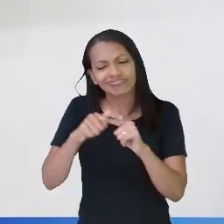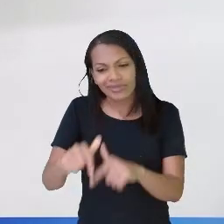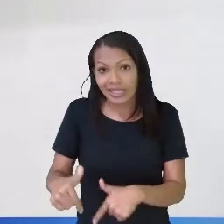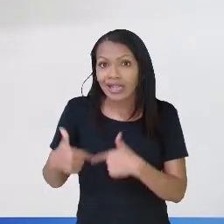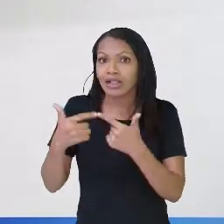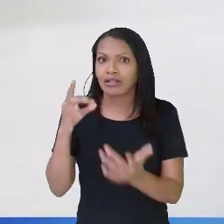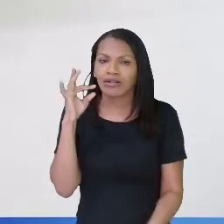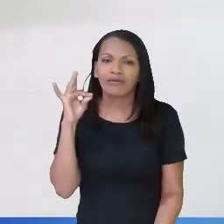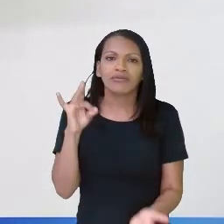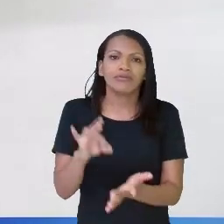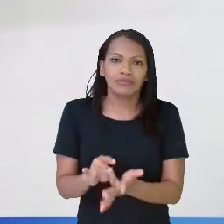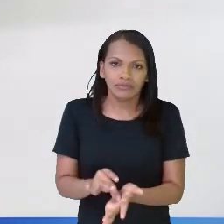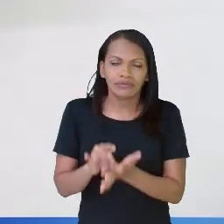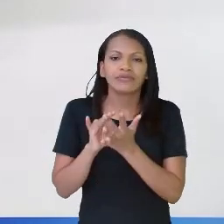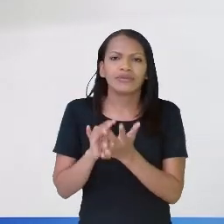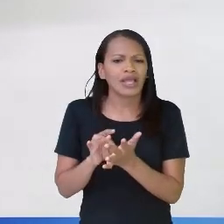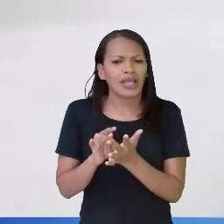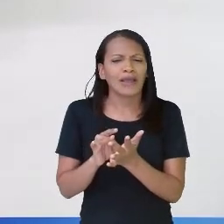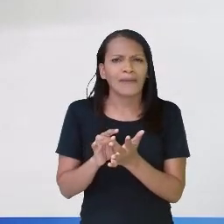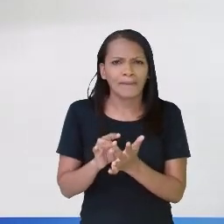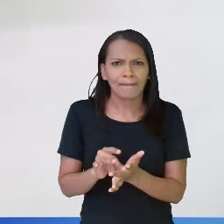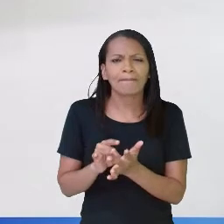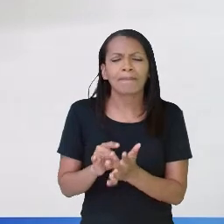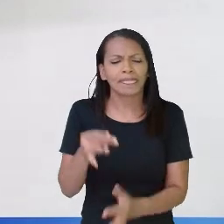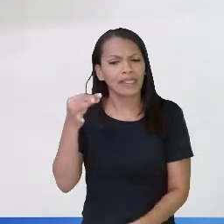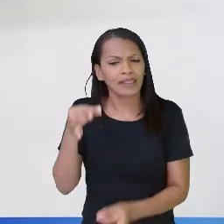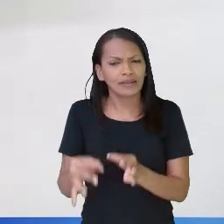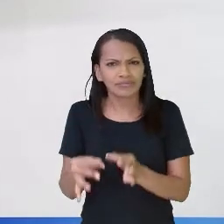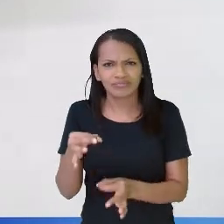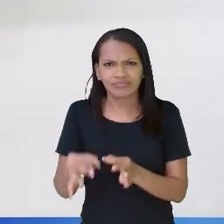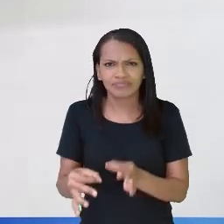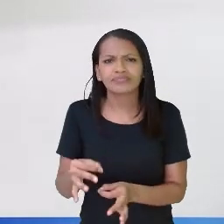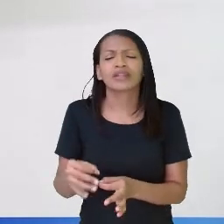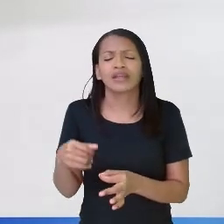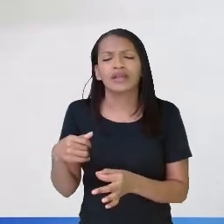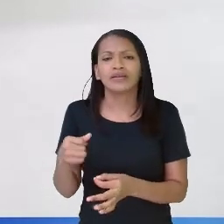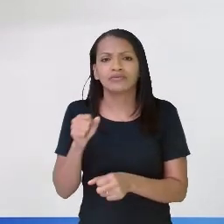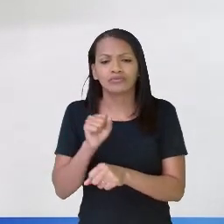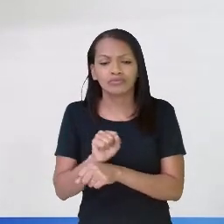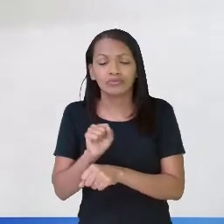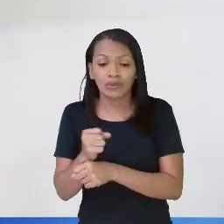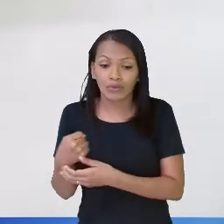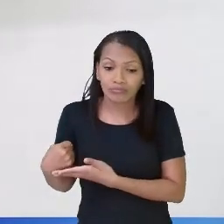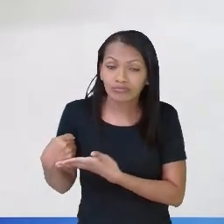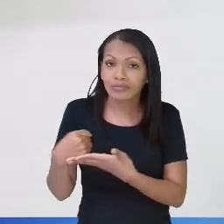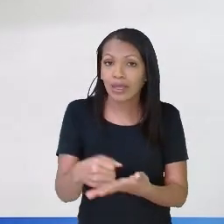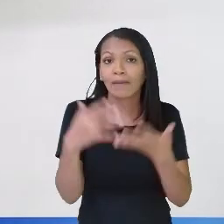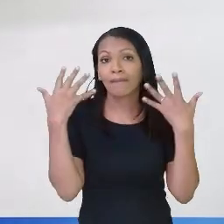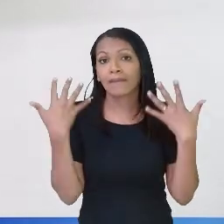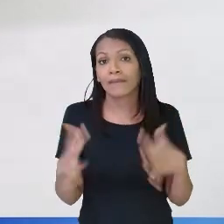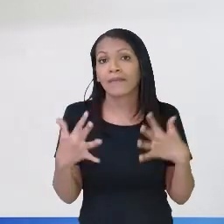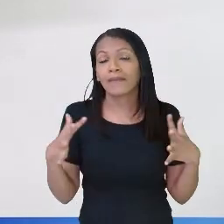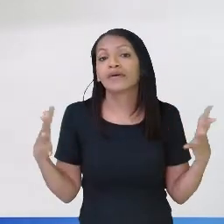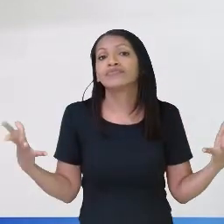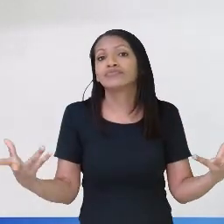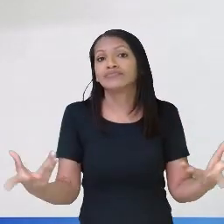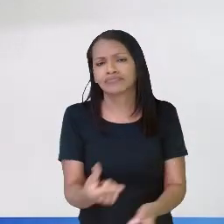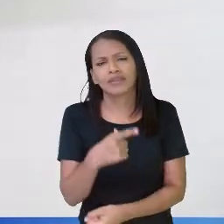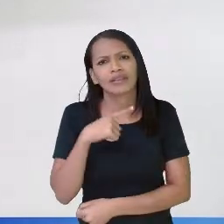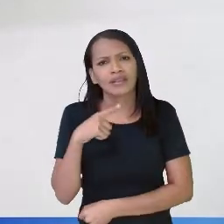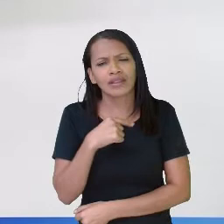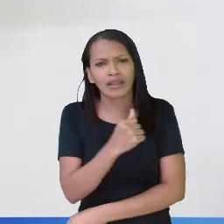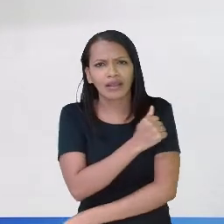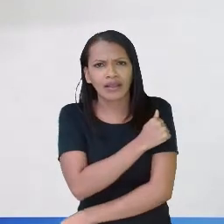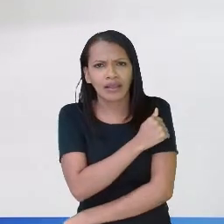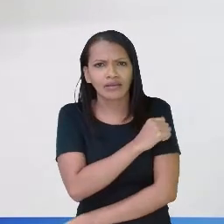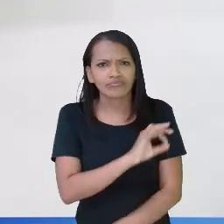é... Me fugiu a palavra, né? Ela é justa. Contem conosco aqui, então parabéns a todos. Algum aluno que está nos